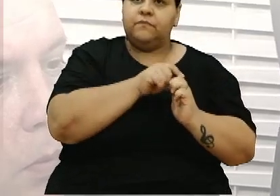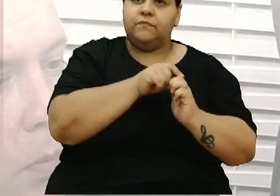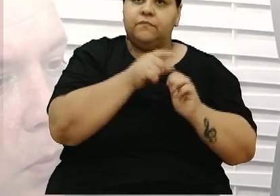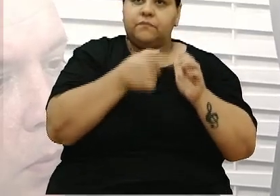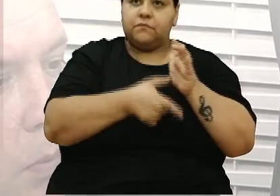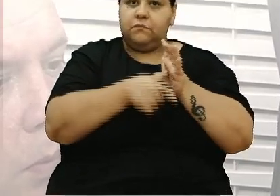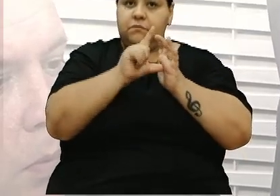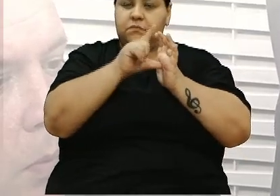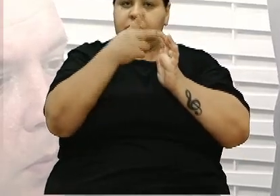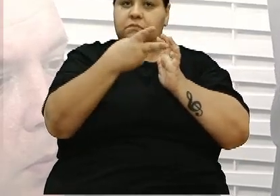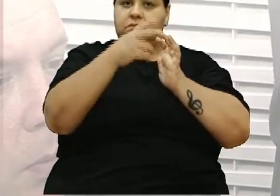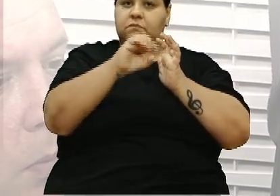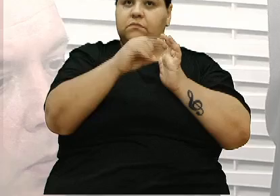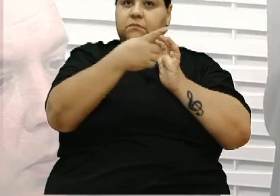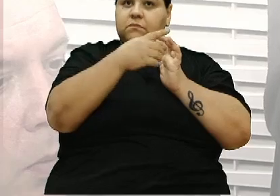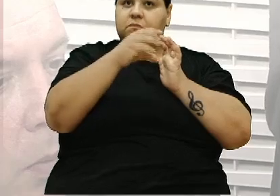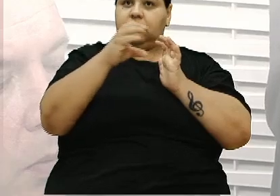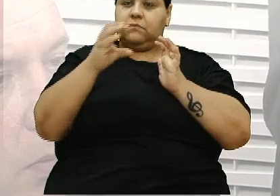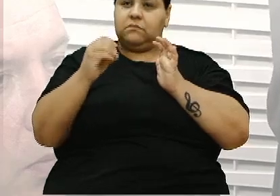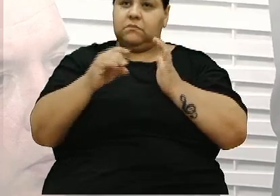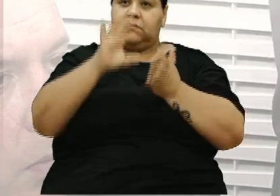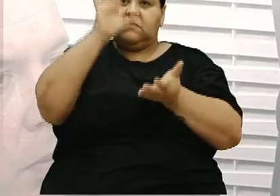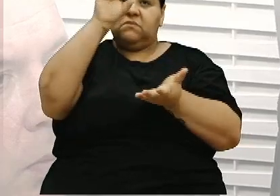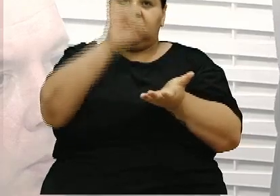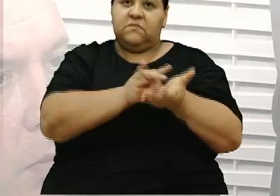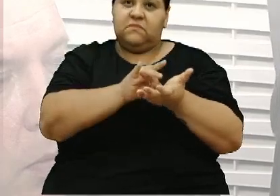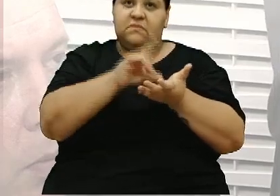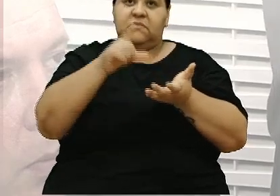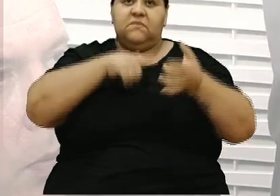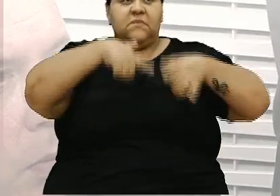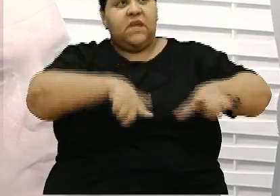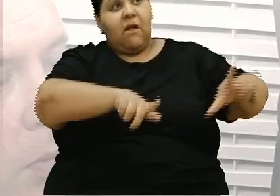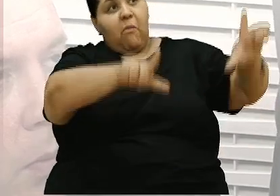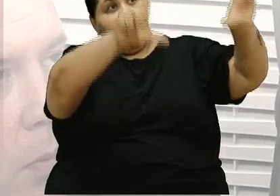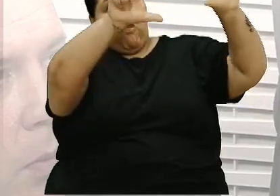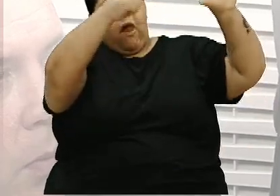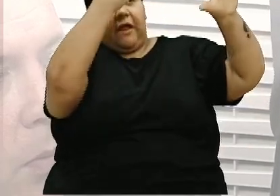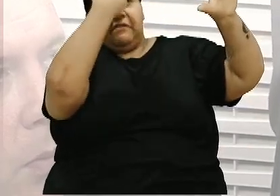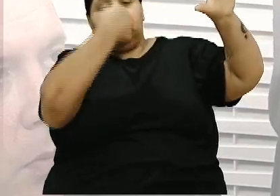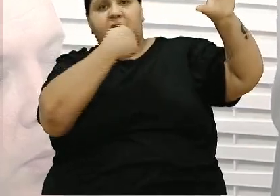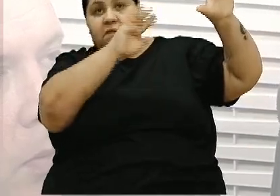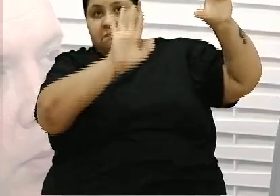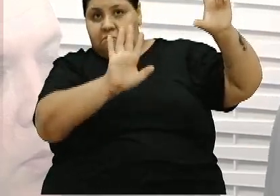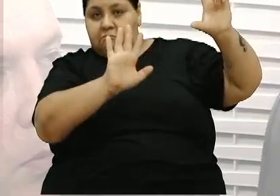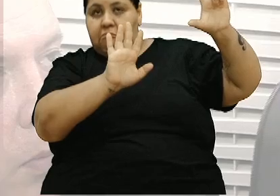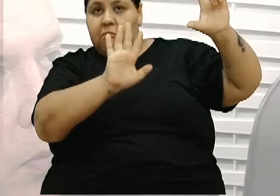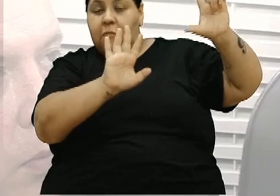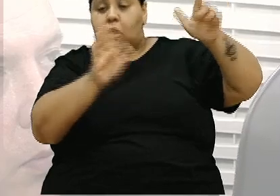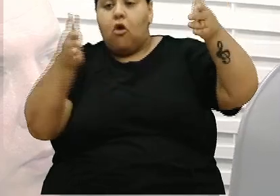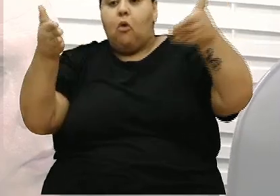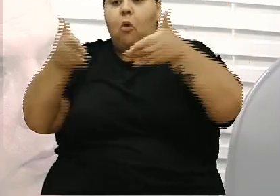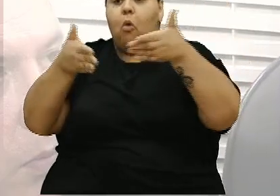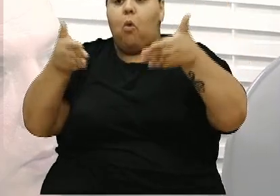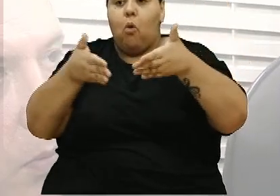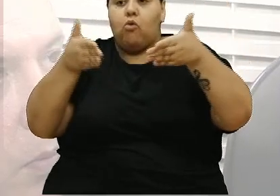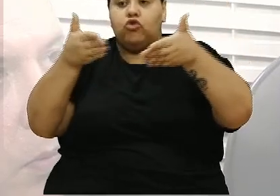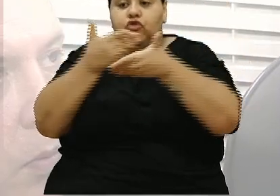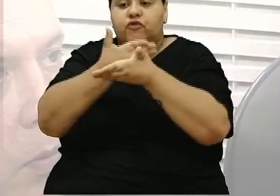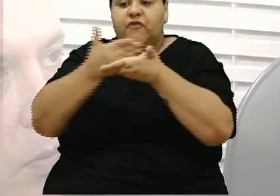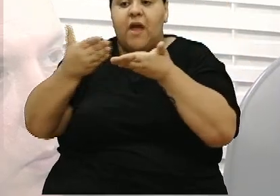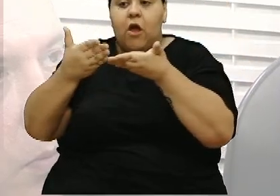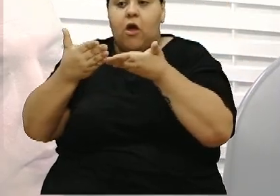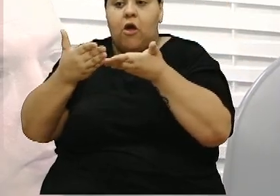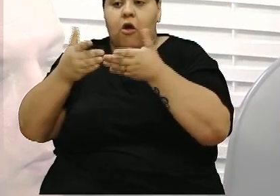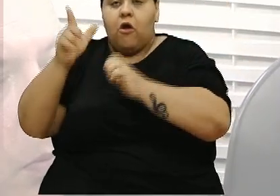antes de 2010 que estão consolidadas, tem lá a sua placa, a sua identificação, e hoje se você vai abrir uma empresa,